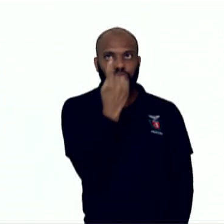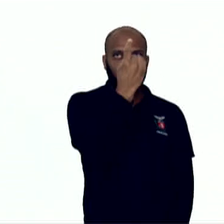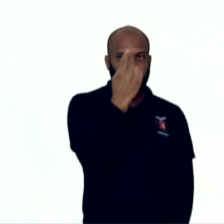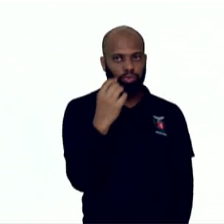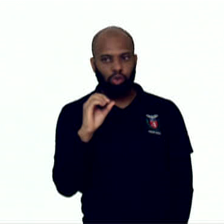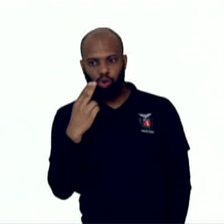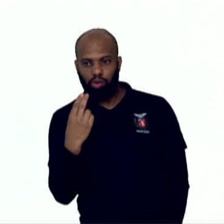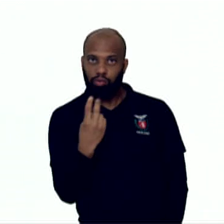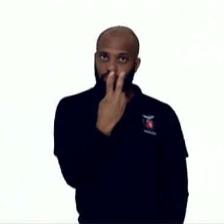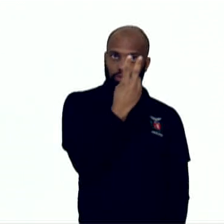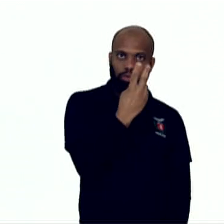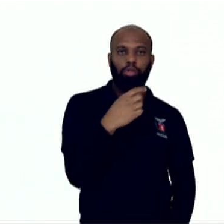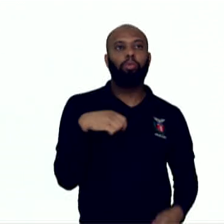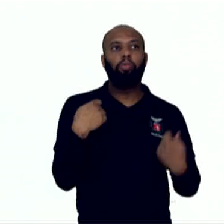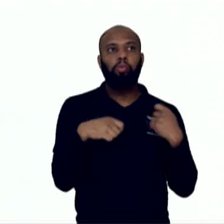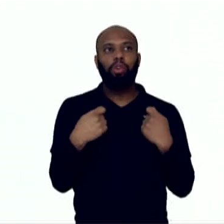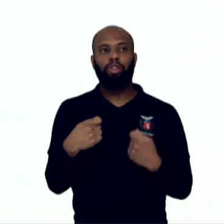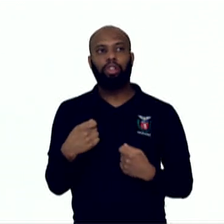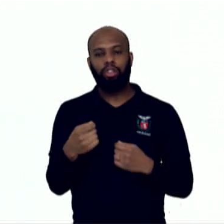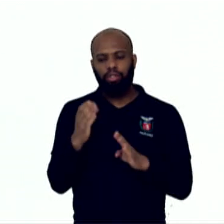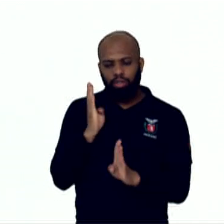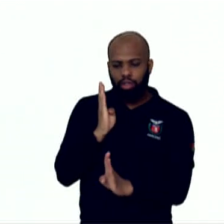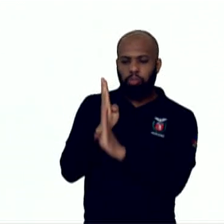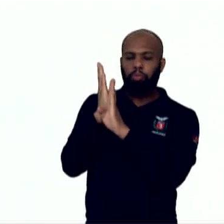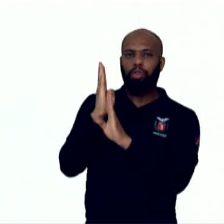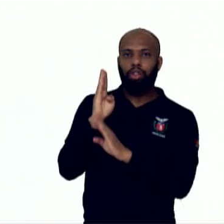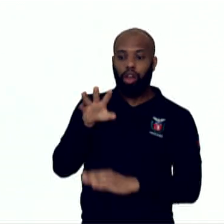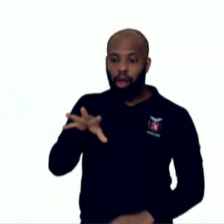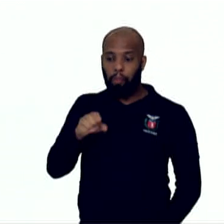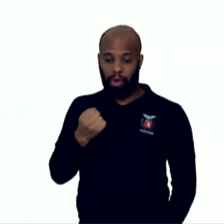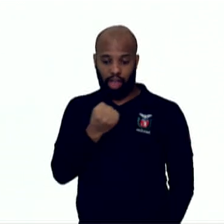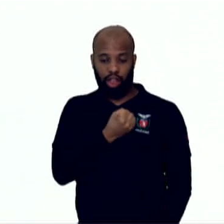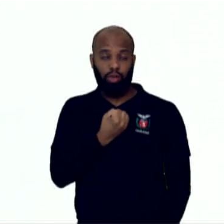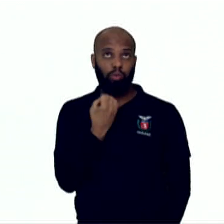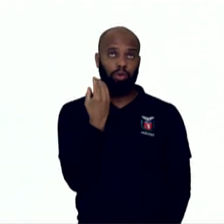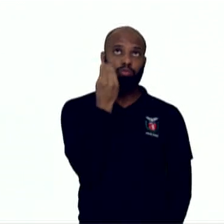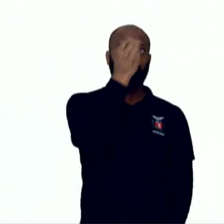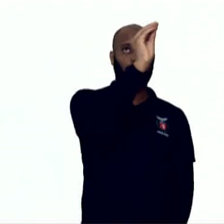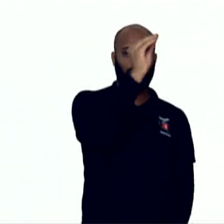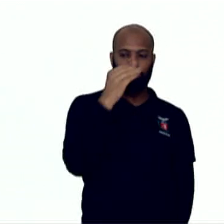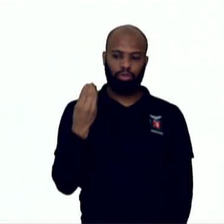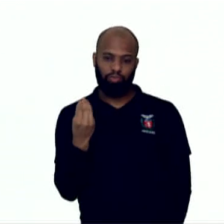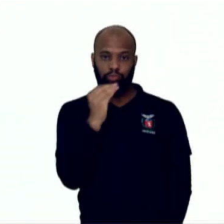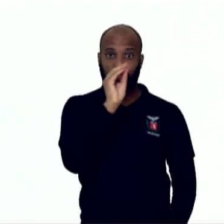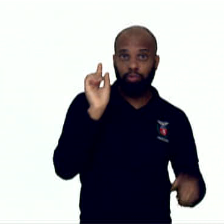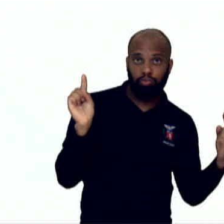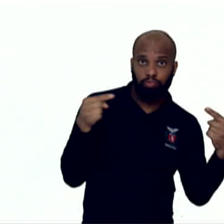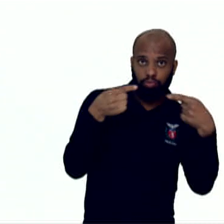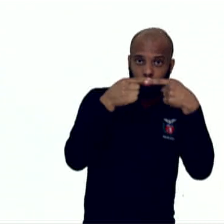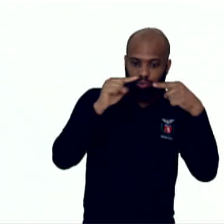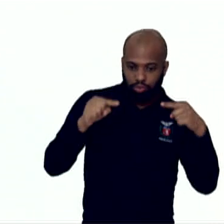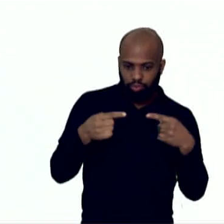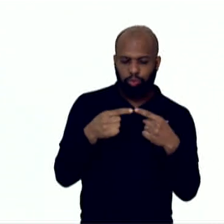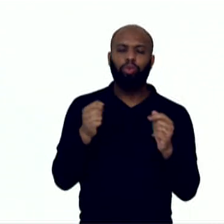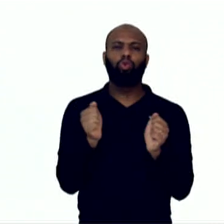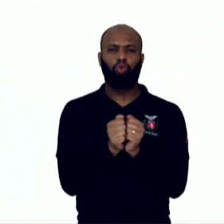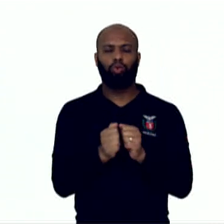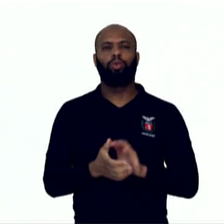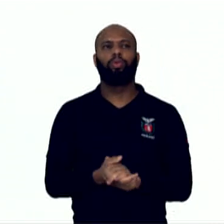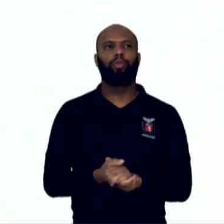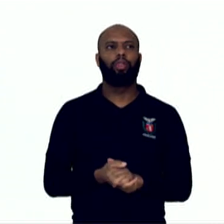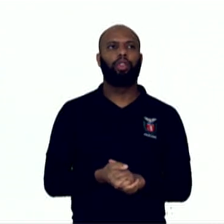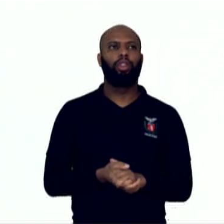o que é para fazer, você tem que identificar colocando aqui o número, tudo bem? Então vamos lá fazer juntos. Olha